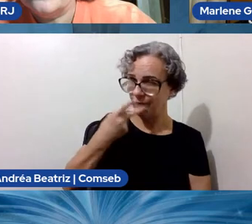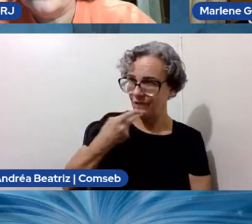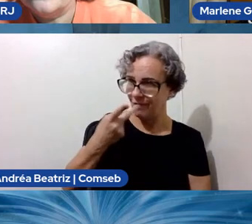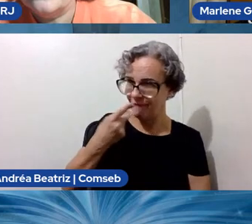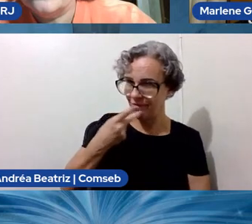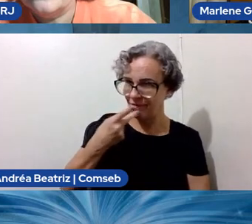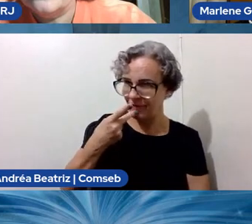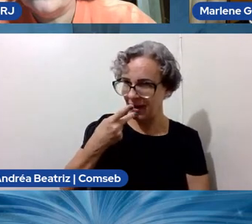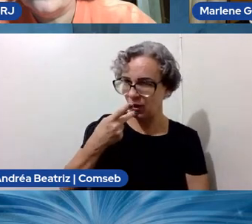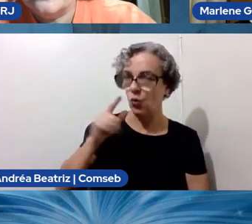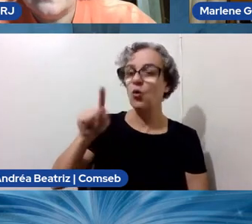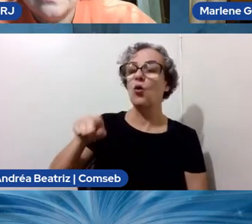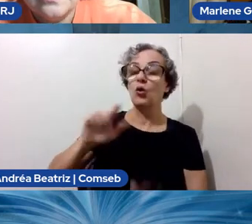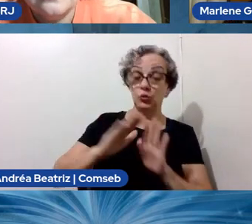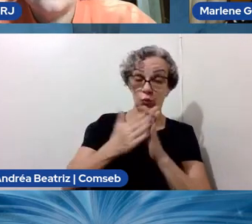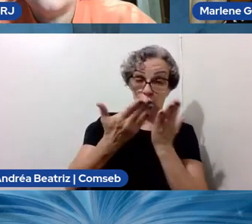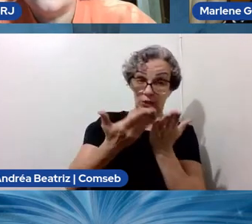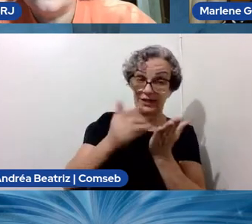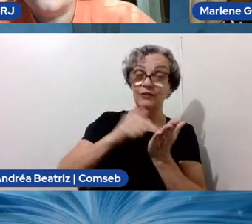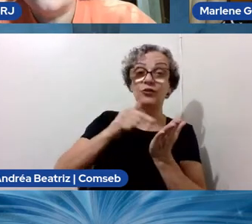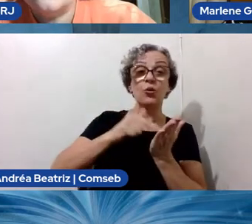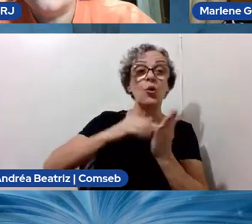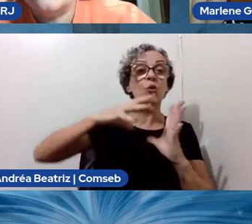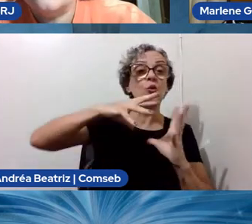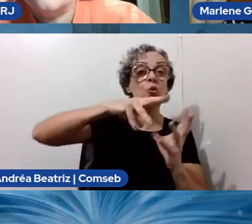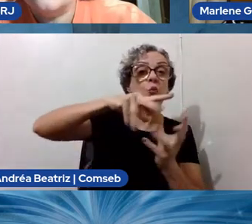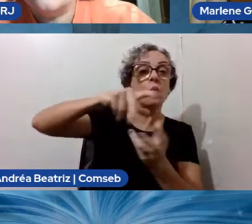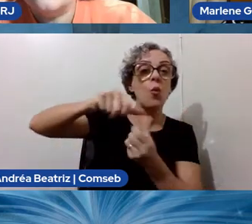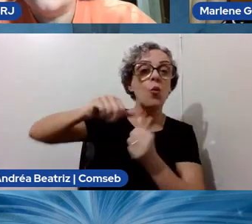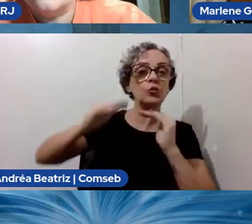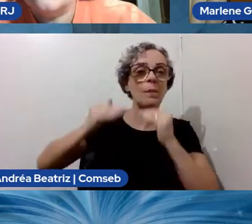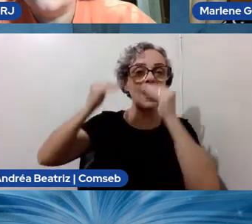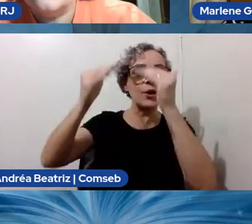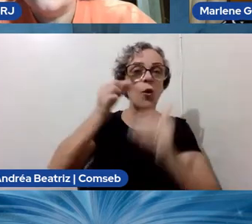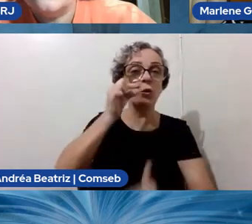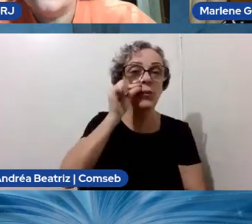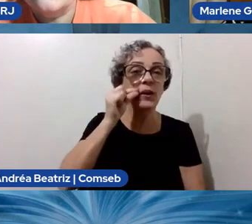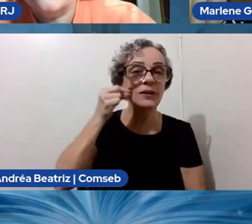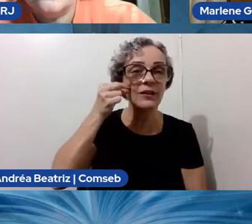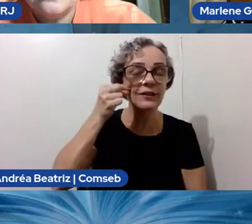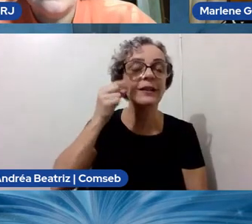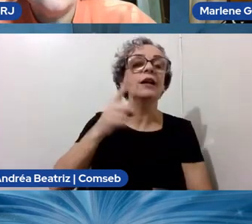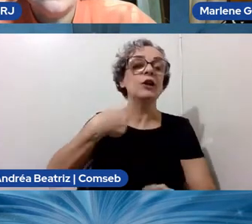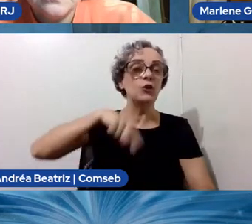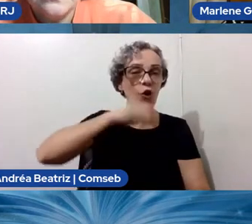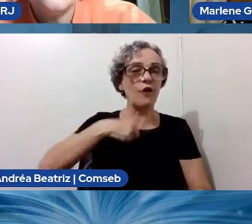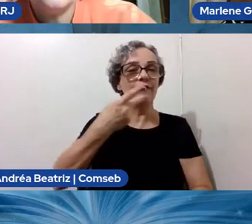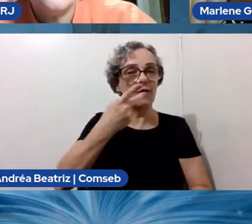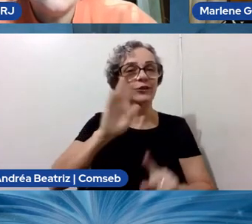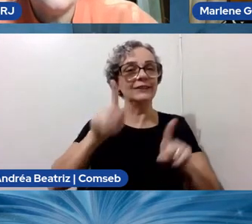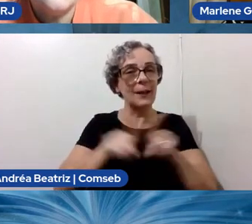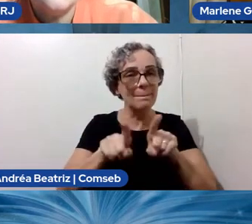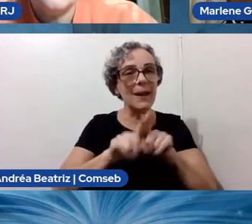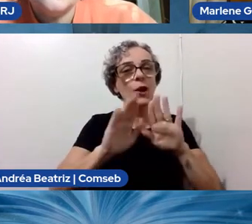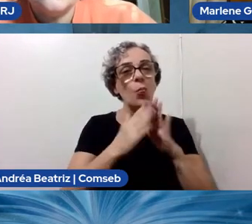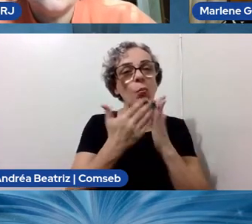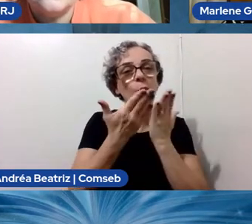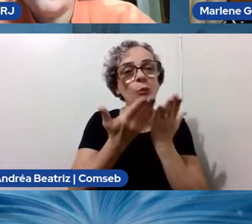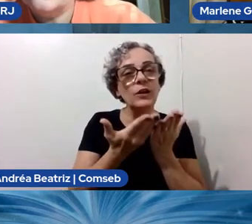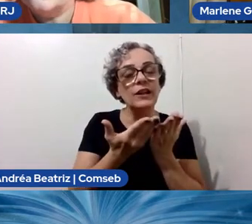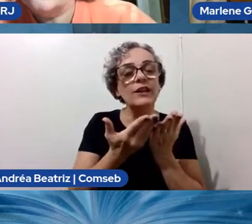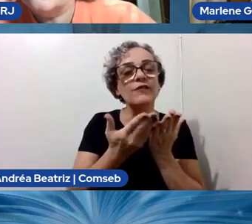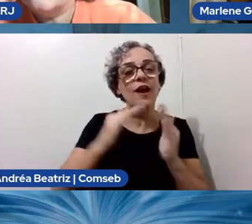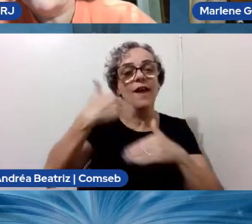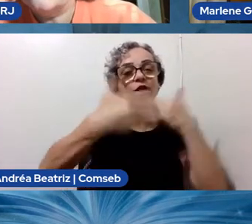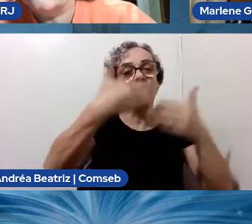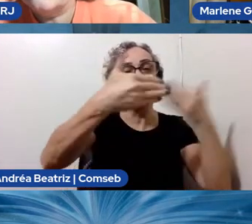trechos de No Mundo Maior, de André Luiz, e a gente já fez referência aqui em Evolução em Dois Mundos, não é? Muito bom. Vale a